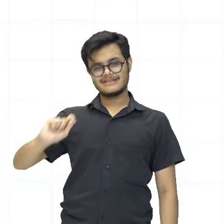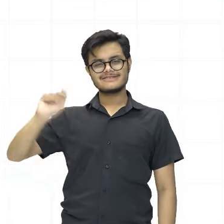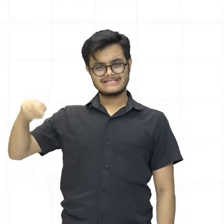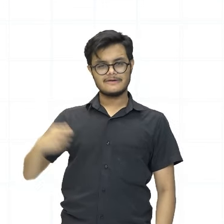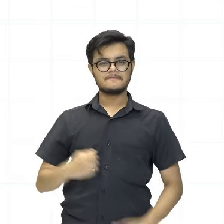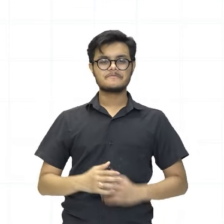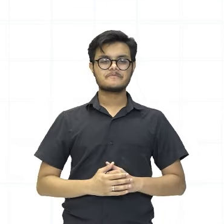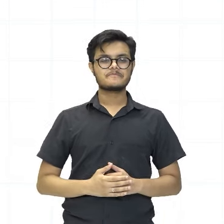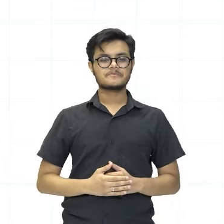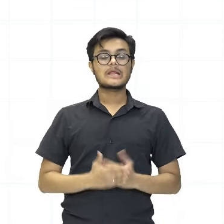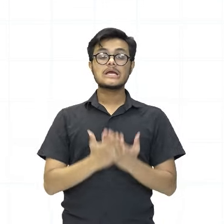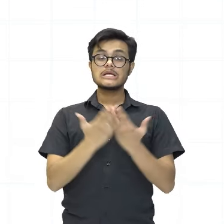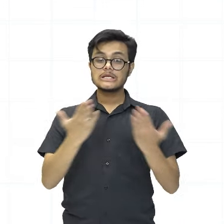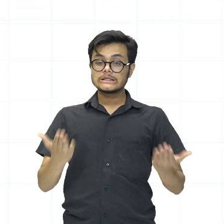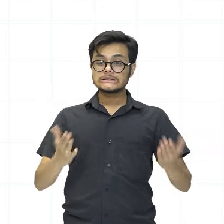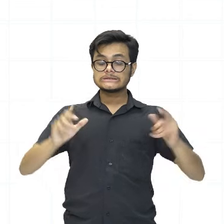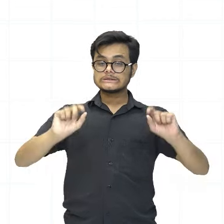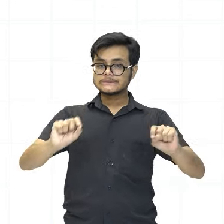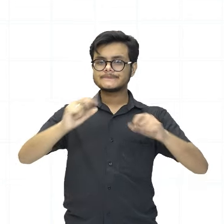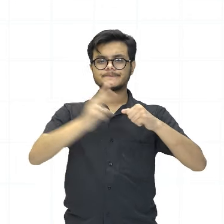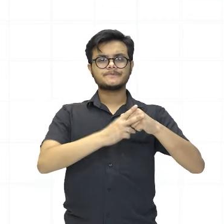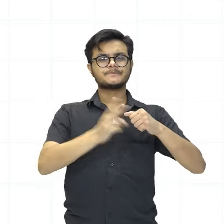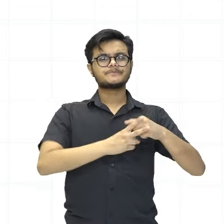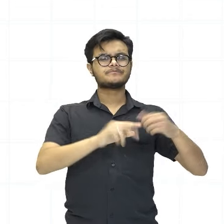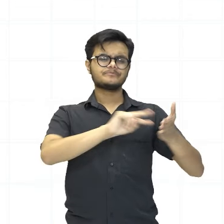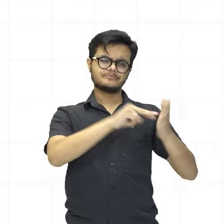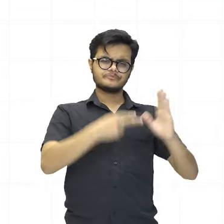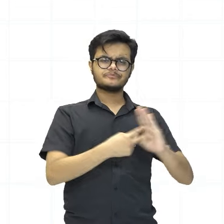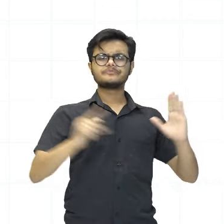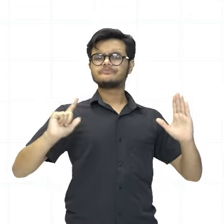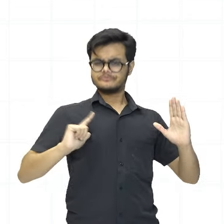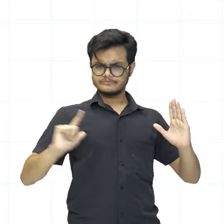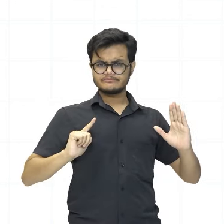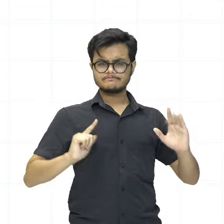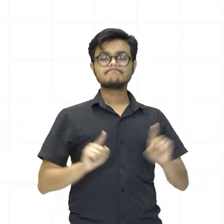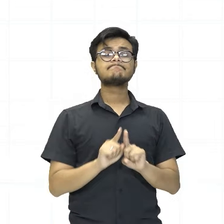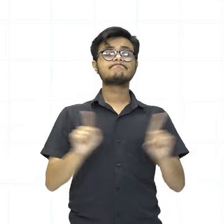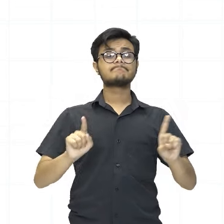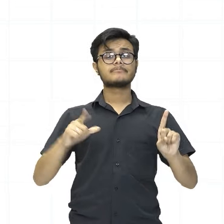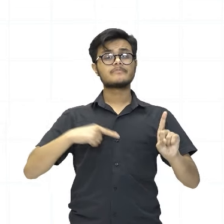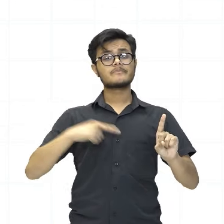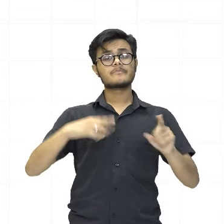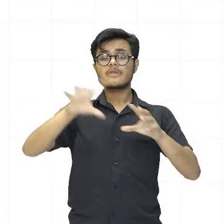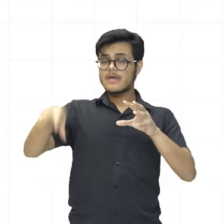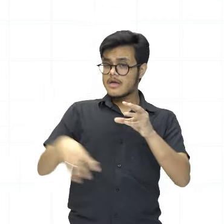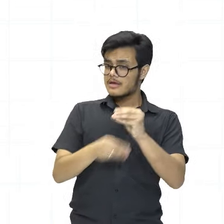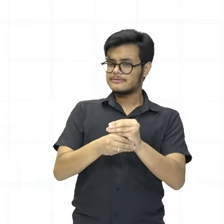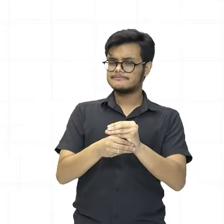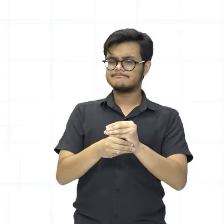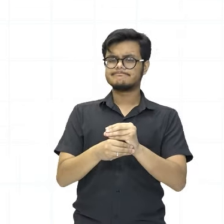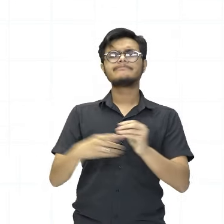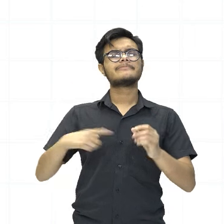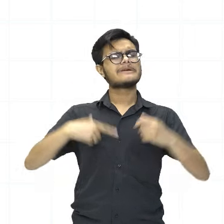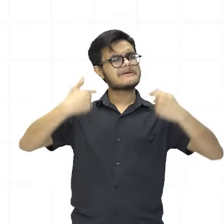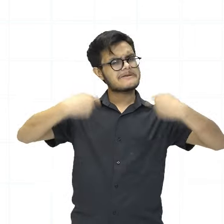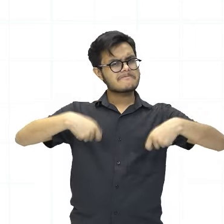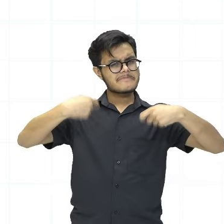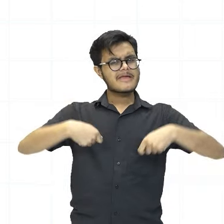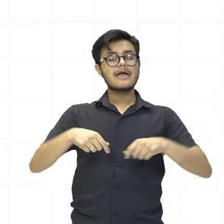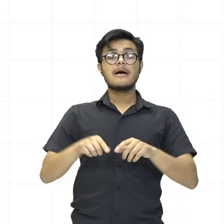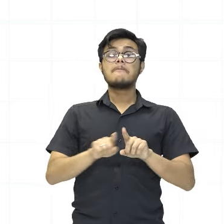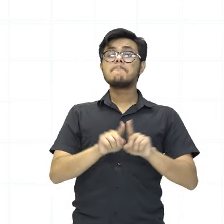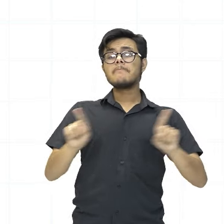dti é um verbo significativo que se relaciona com o complemento de forma